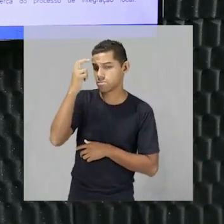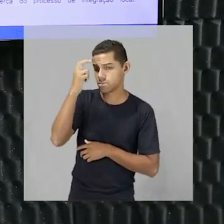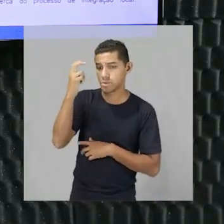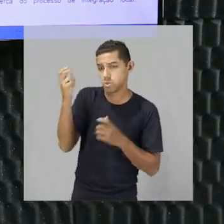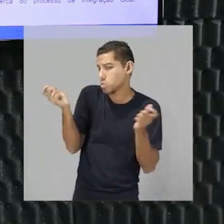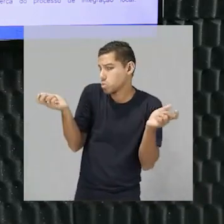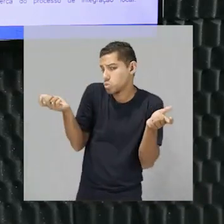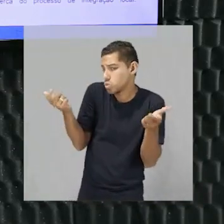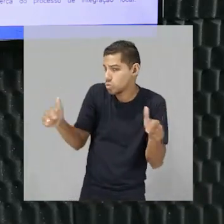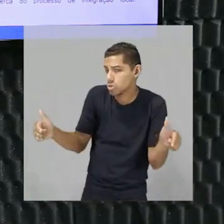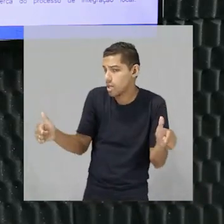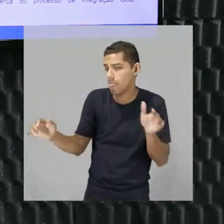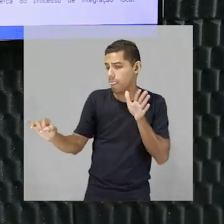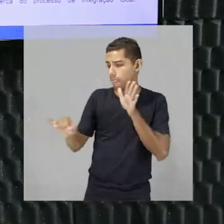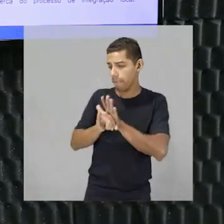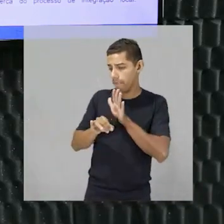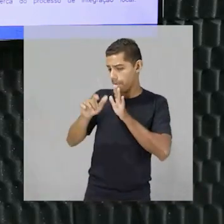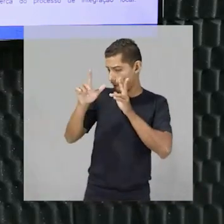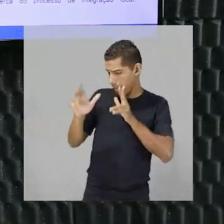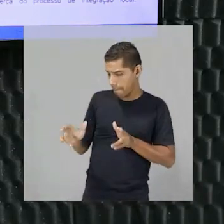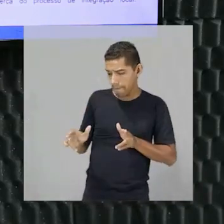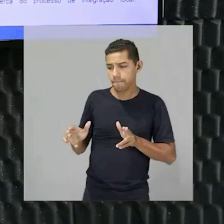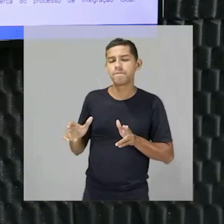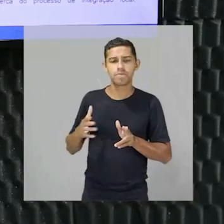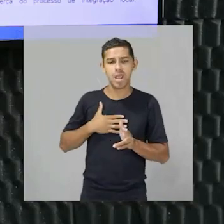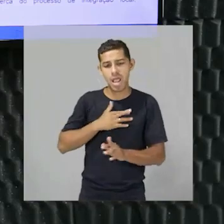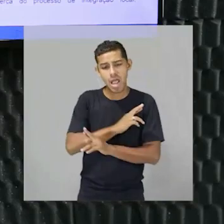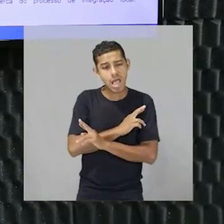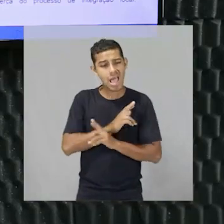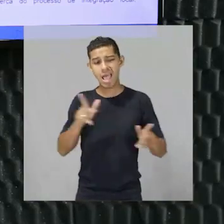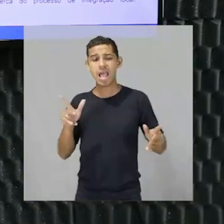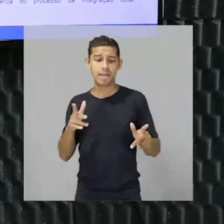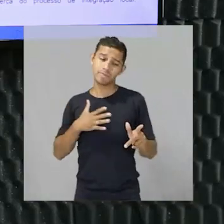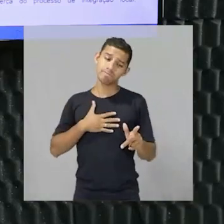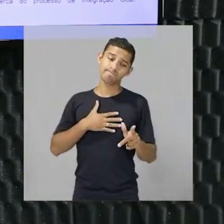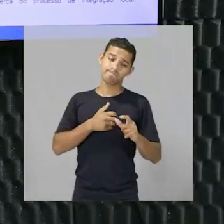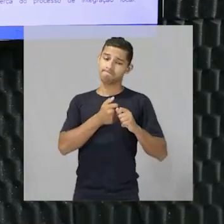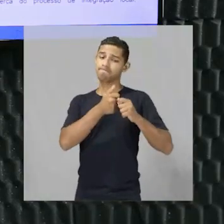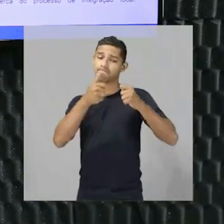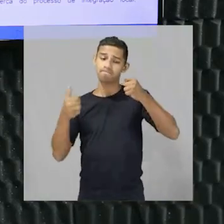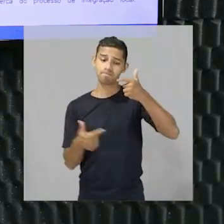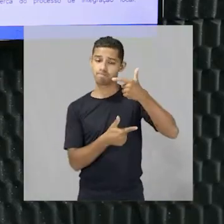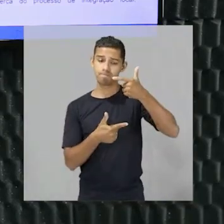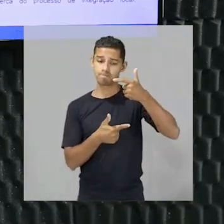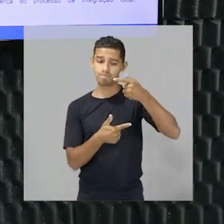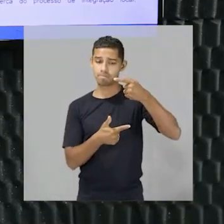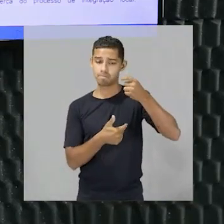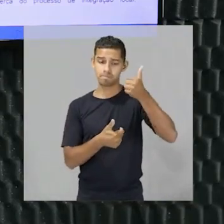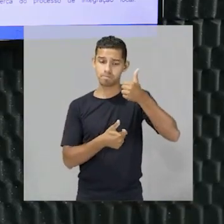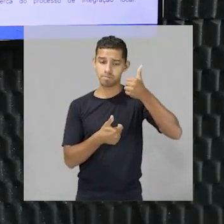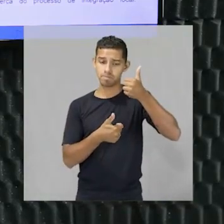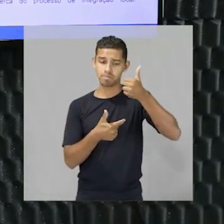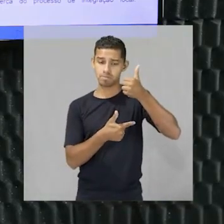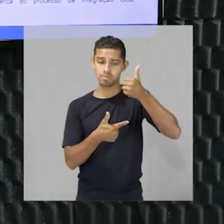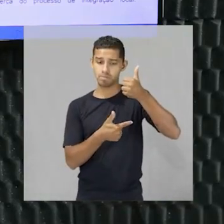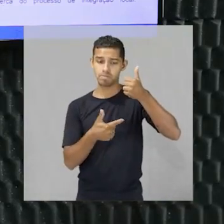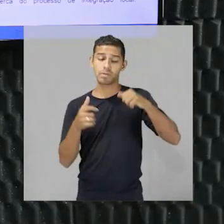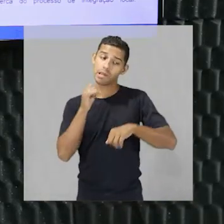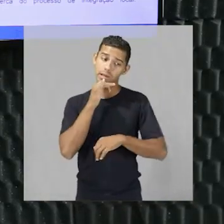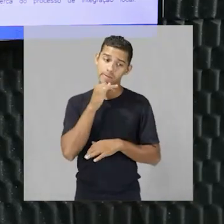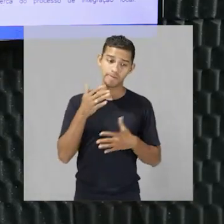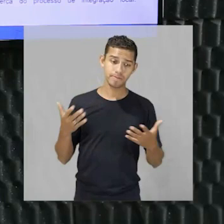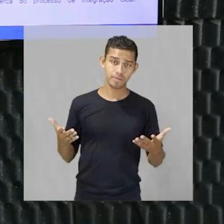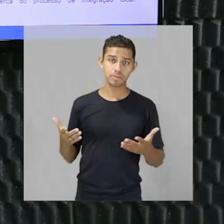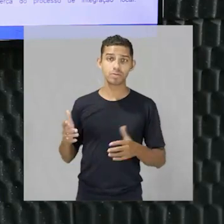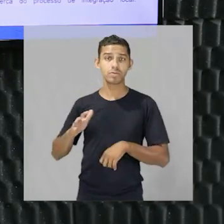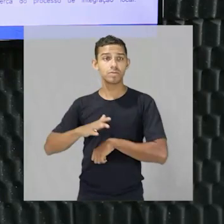mesma identidade, né? É a primeira coisa que faz com que esses refugiados fiquem em segundo plano. E ele continua. E nos vínculos